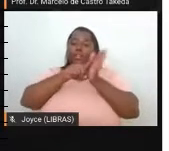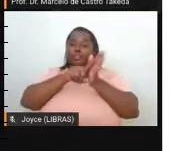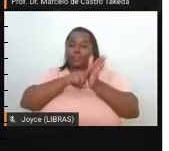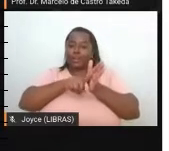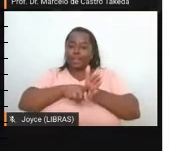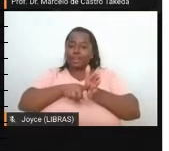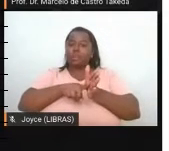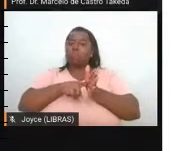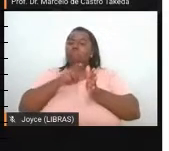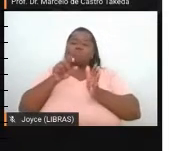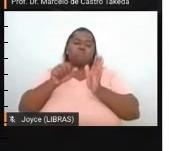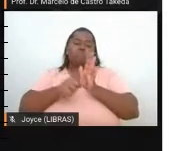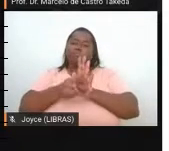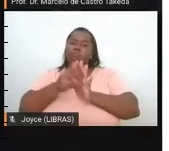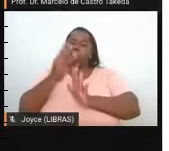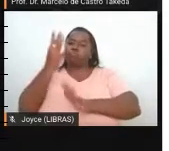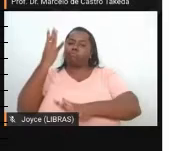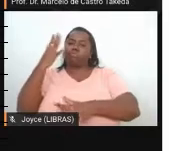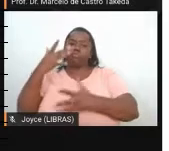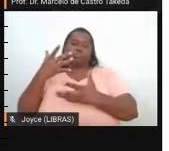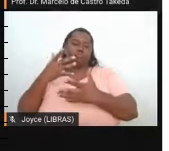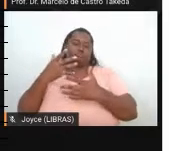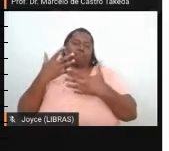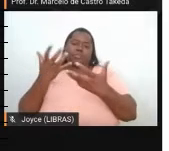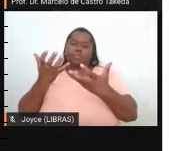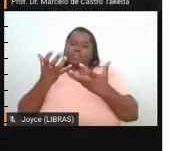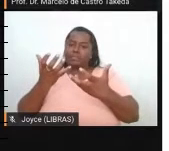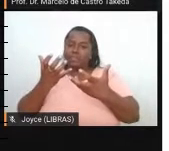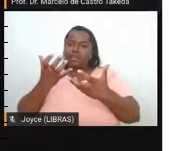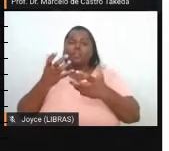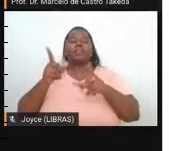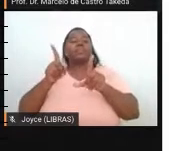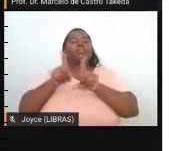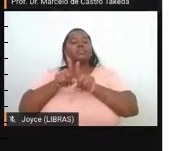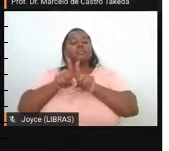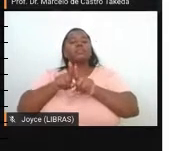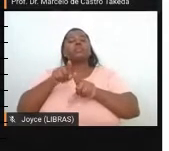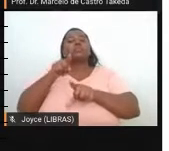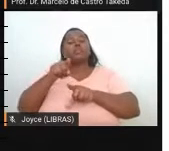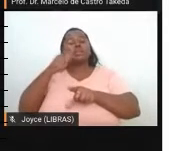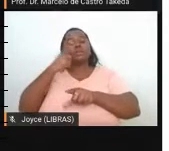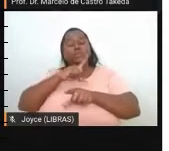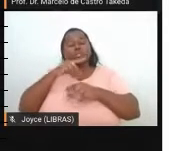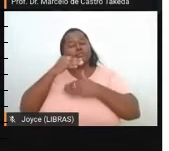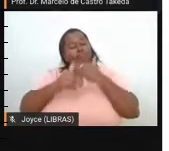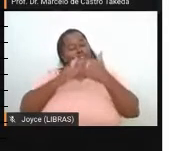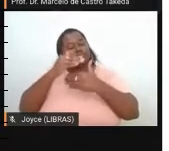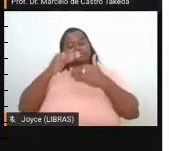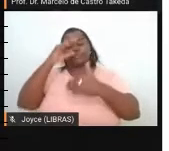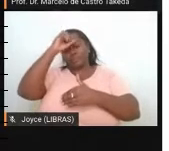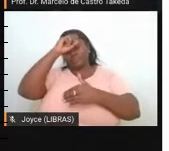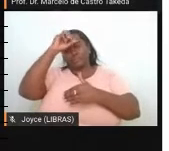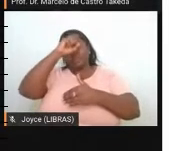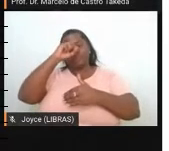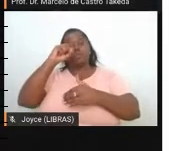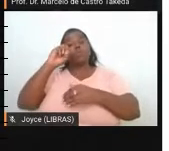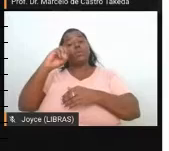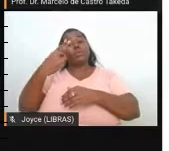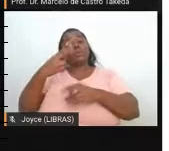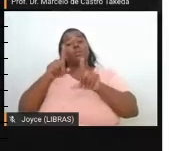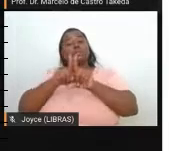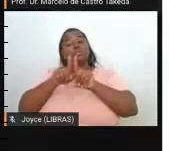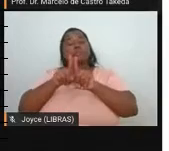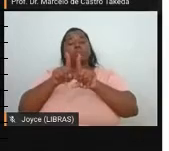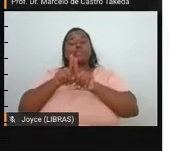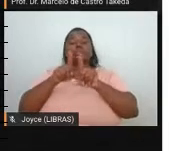ilimitado de vezes. Se o nosso objetivo é que ele tenha um aprendizado ao longo do desenvolvimento dessa atividade, ilimitado um número relativamente